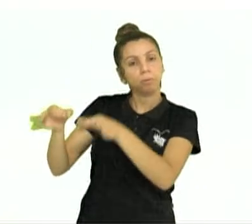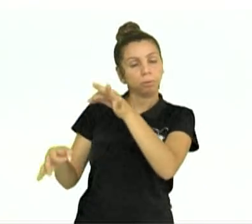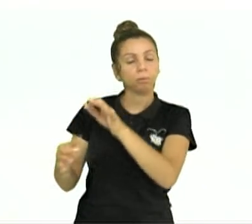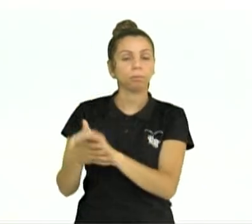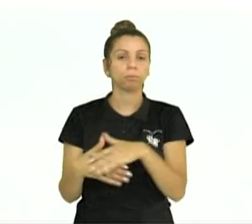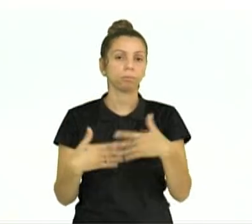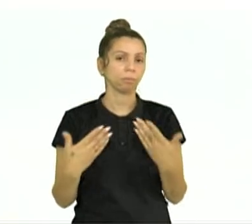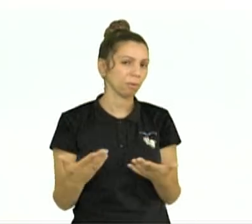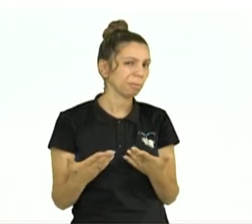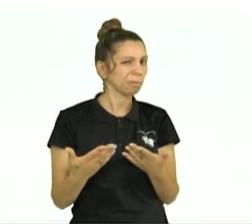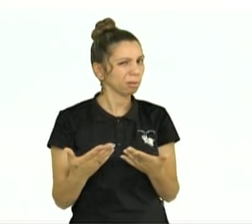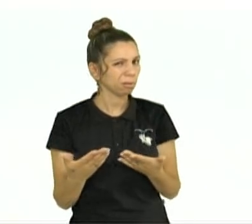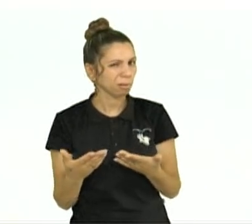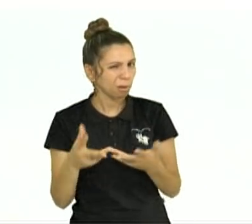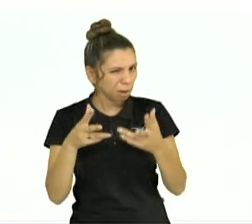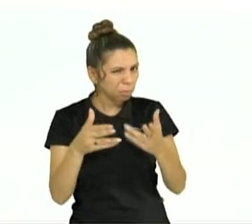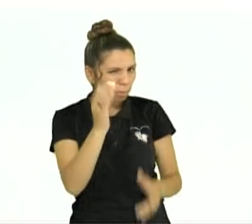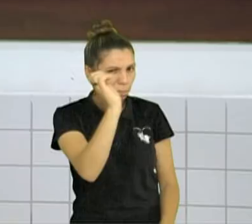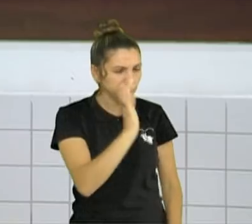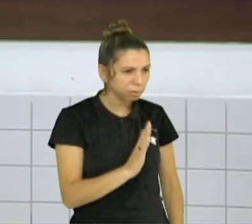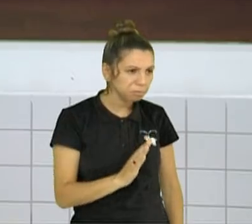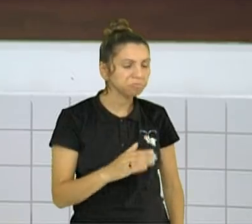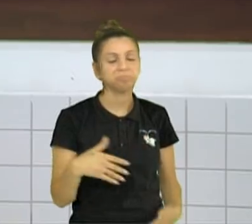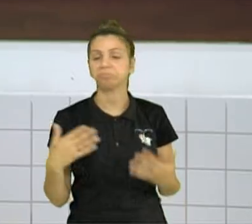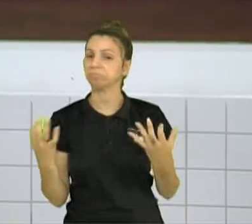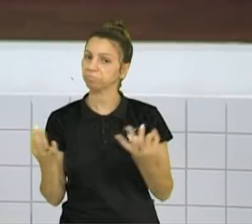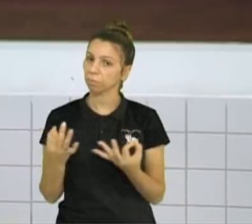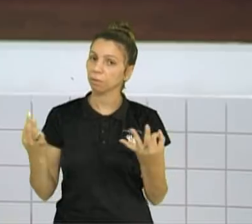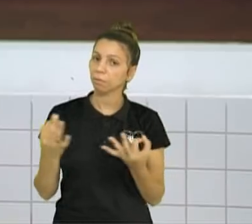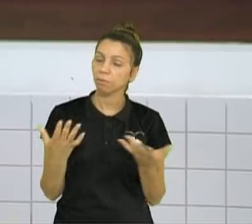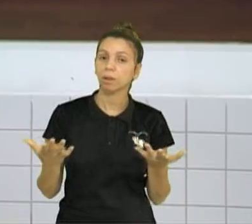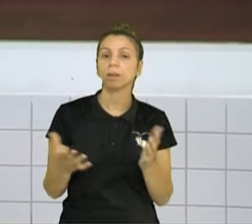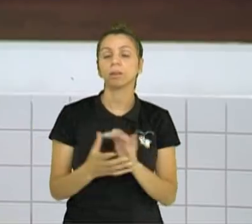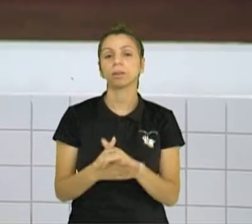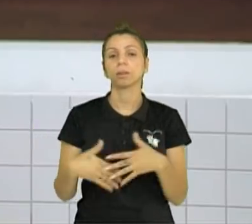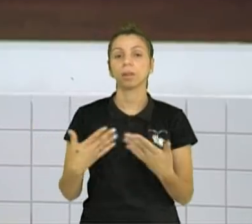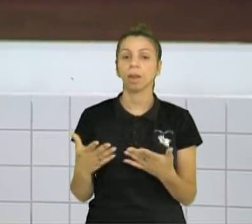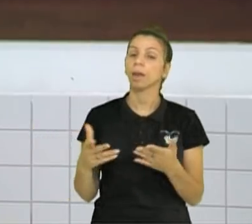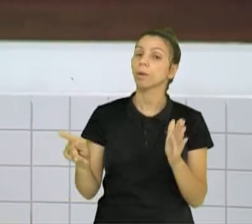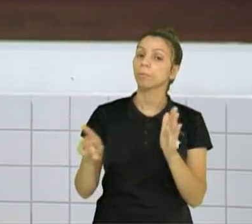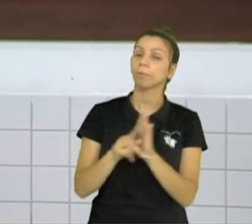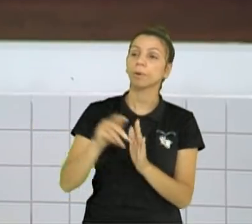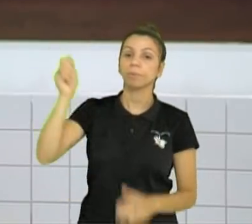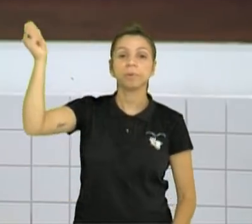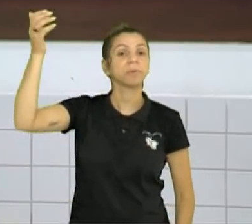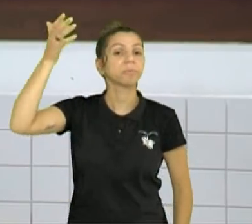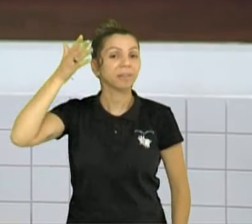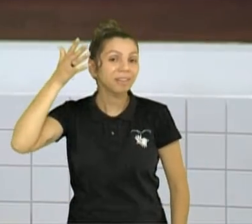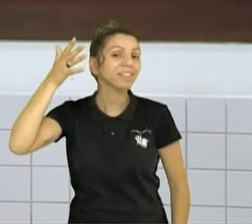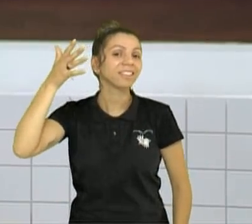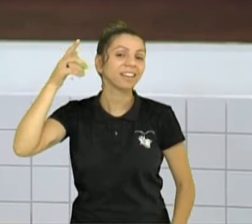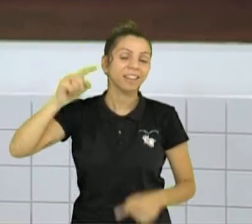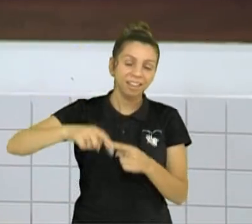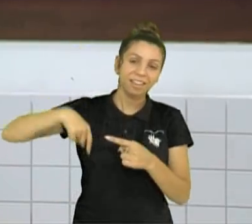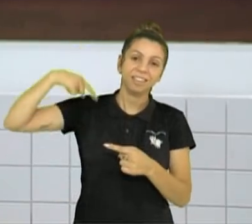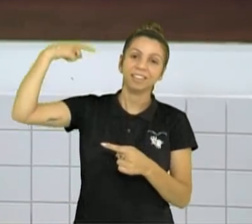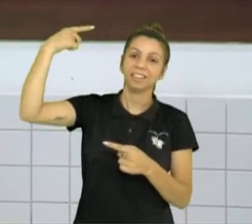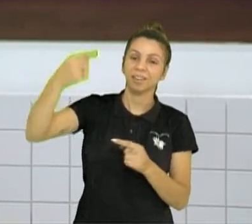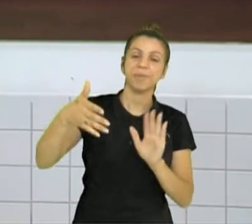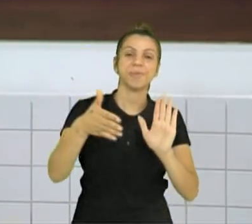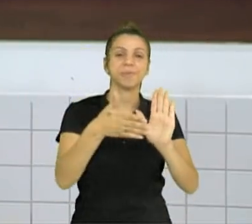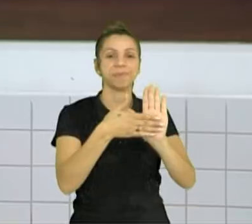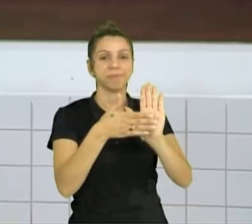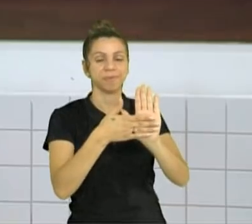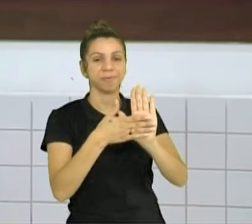poderes. Professor, mas não é isso que nós temos hoje no Brasil? Correto, inspirado em ideias iluministas e depois da proposta